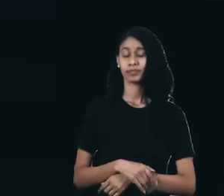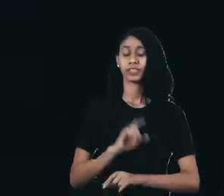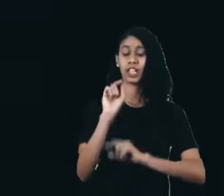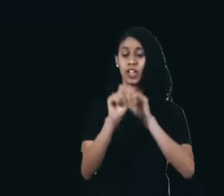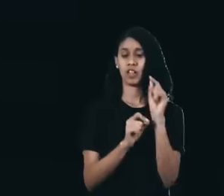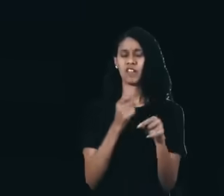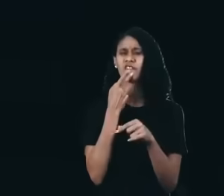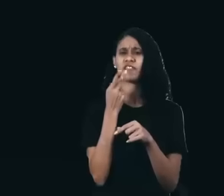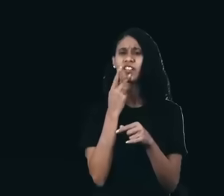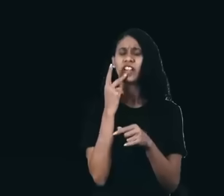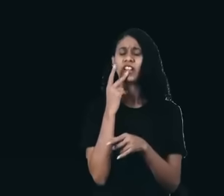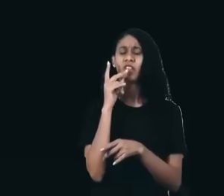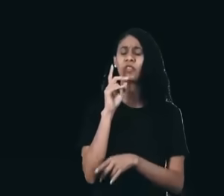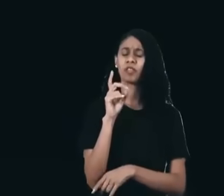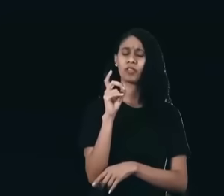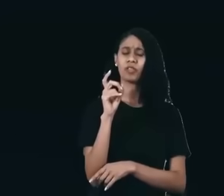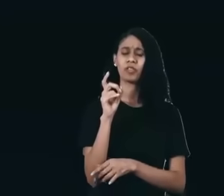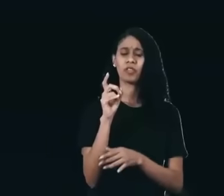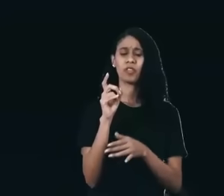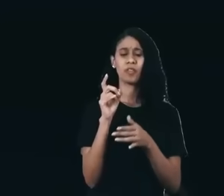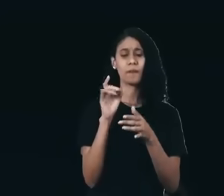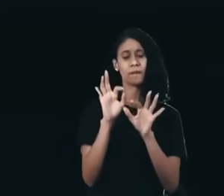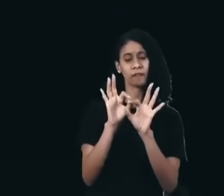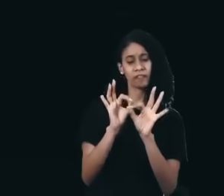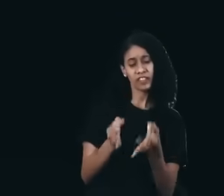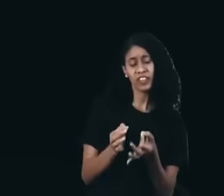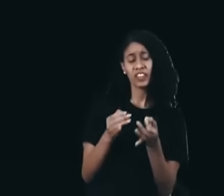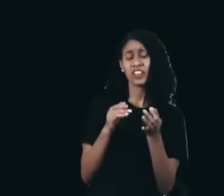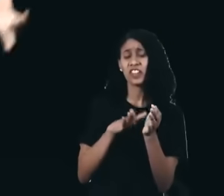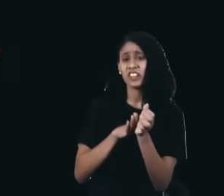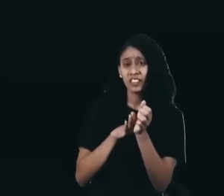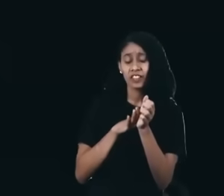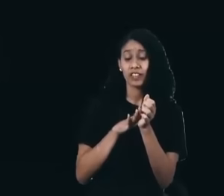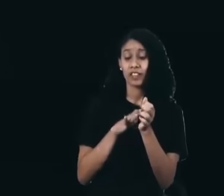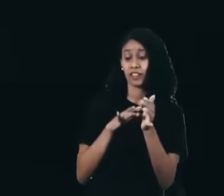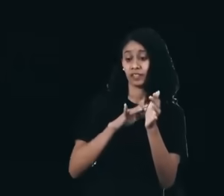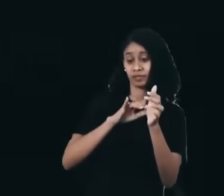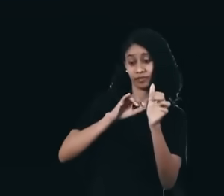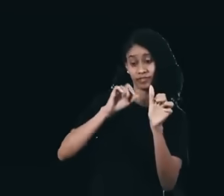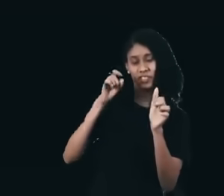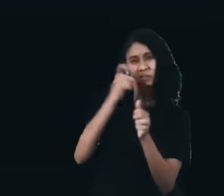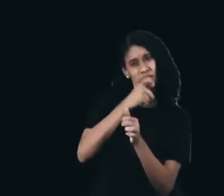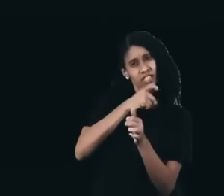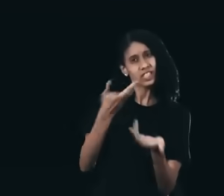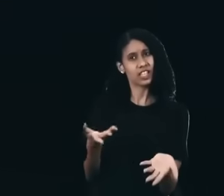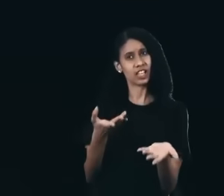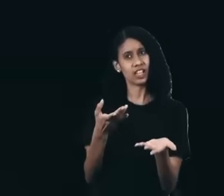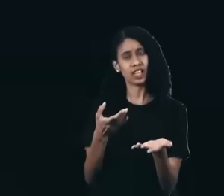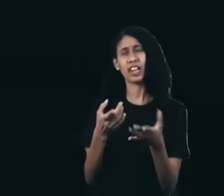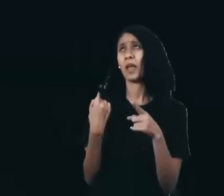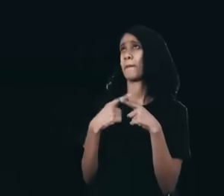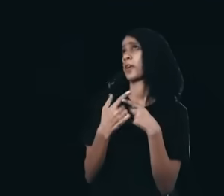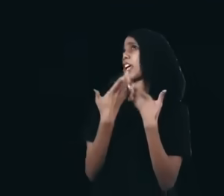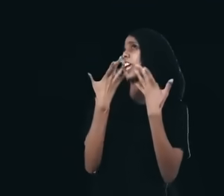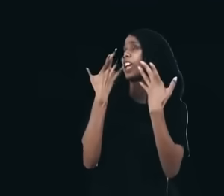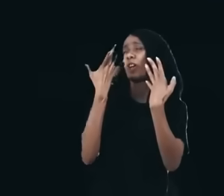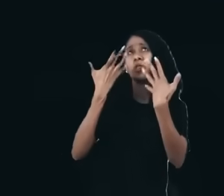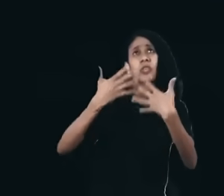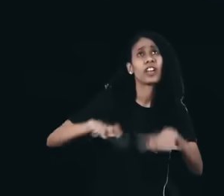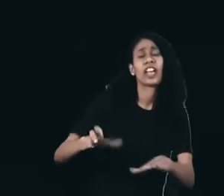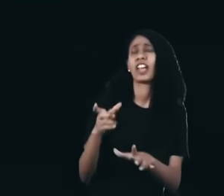uma falsa humildade travestida de espiritualidade. Eu nunca quis esse lugar, eu